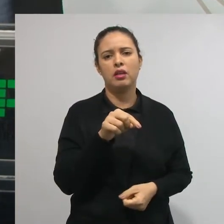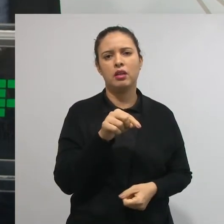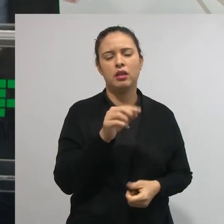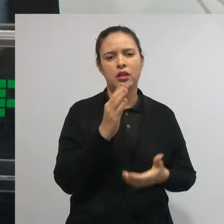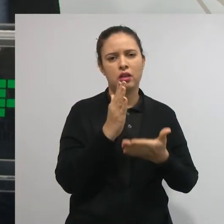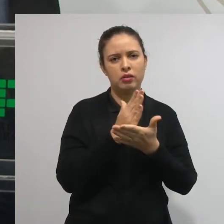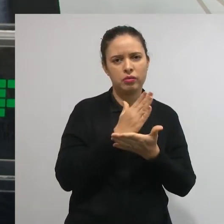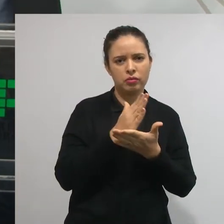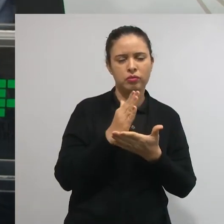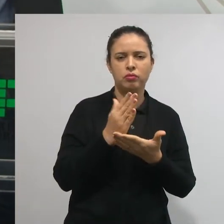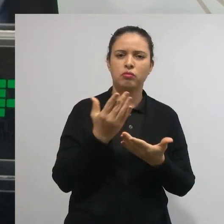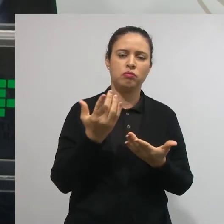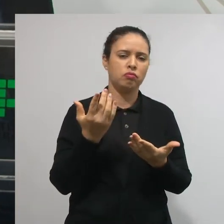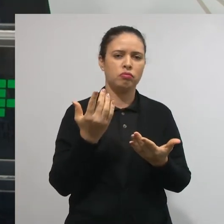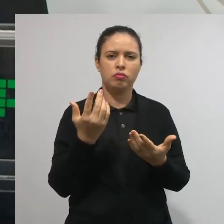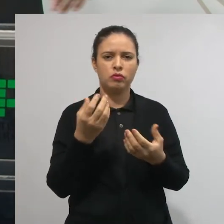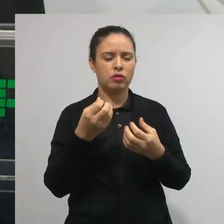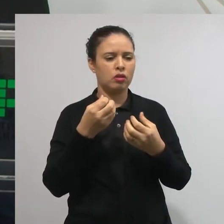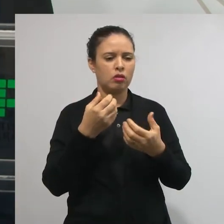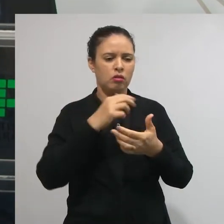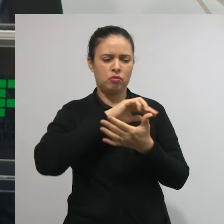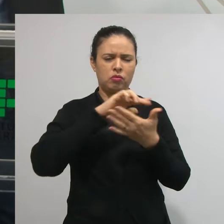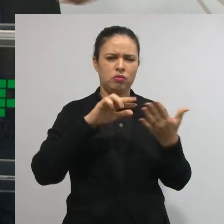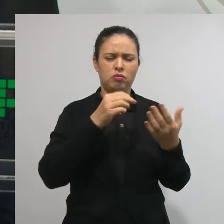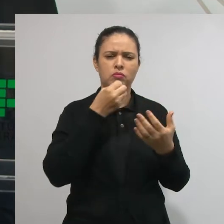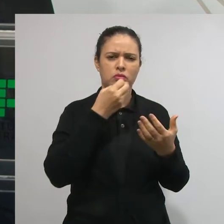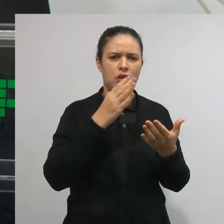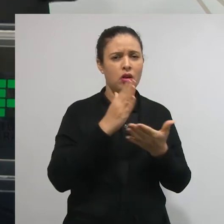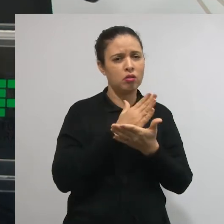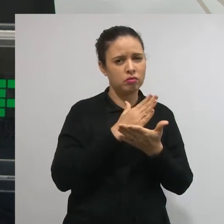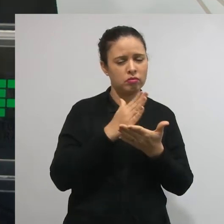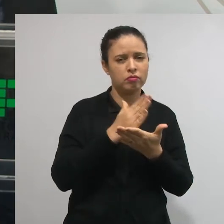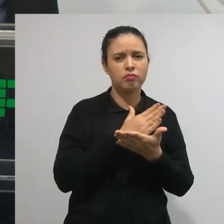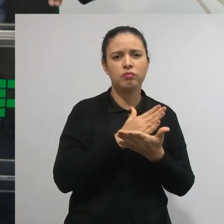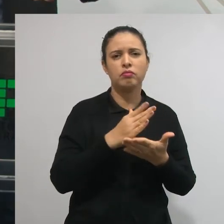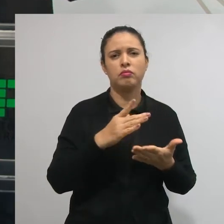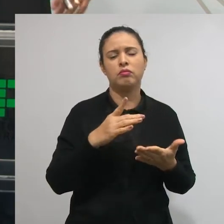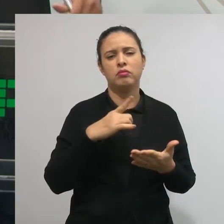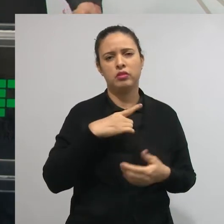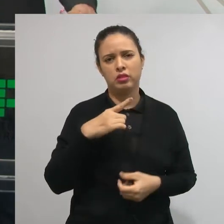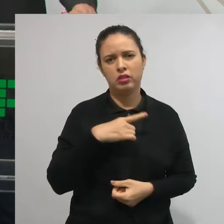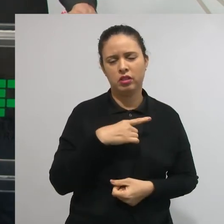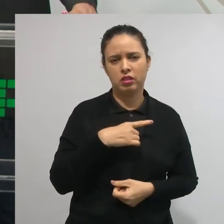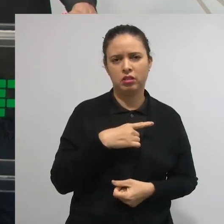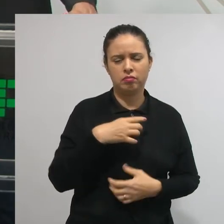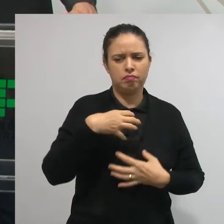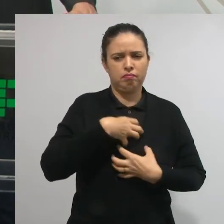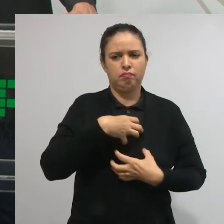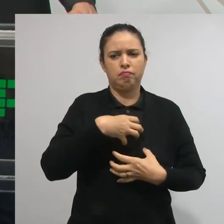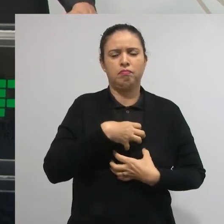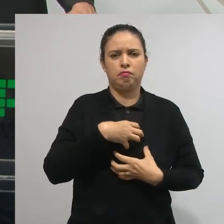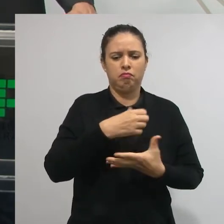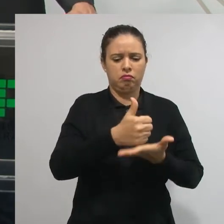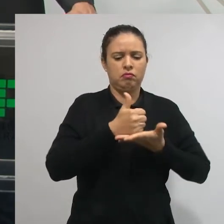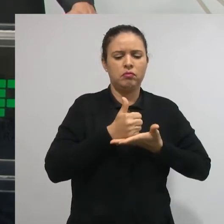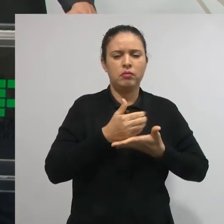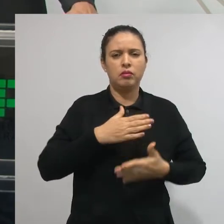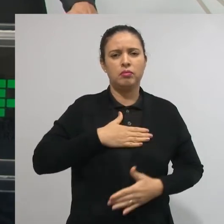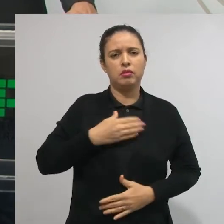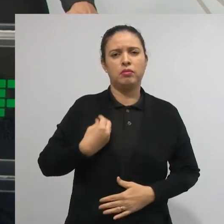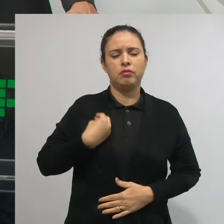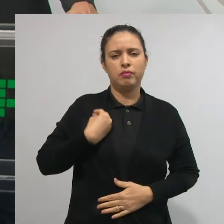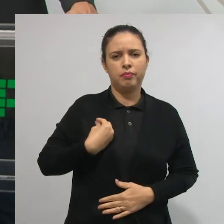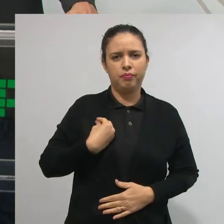algum luxo ou outra coisa, que aliás, para muitas pessoas nem é luxo, mas é algo que satisfaz a vida daquela